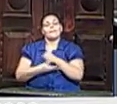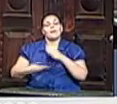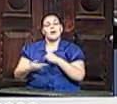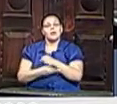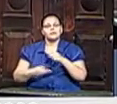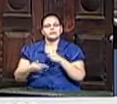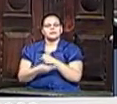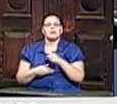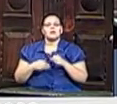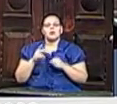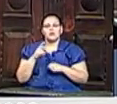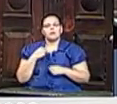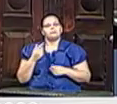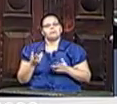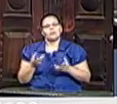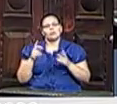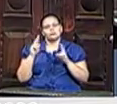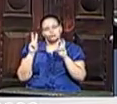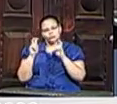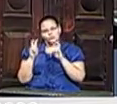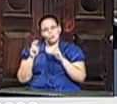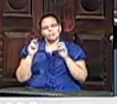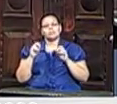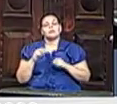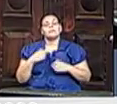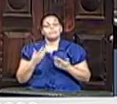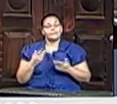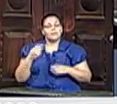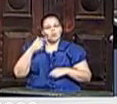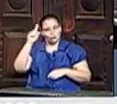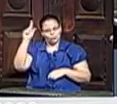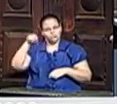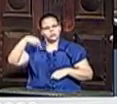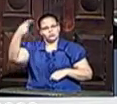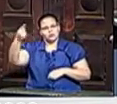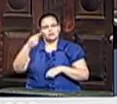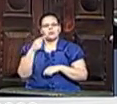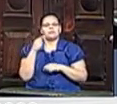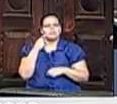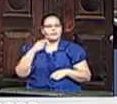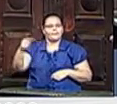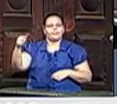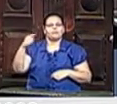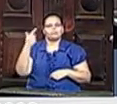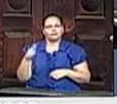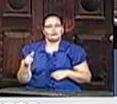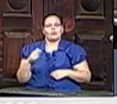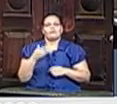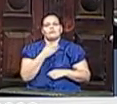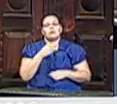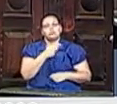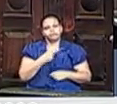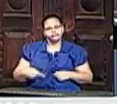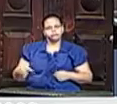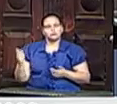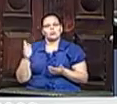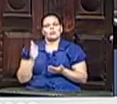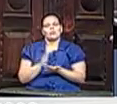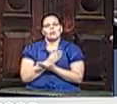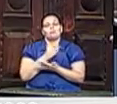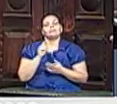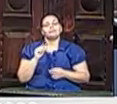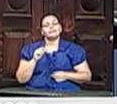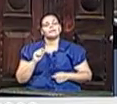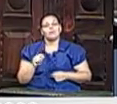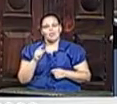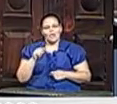fundo, eu volto à discussão desse tema na próxima semana. O que pretende o governo golpista é, de novo, hierarquizar a